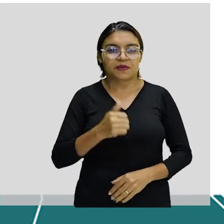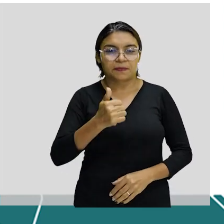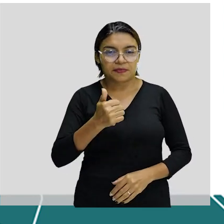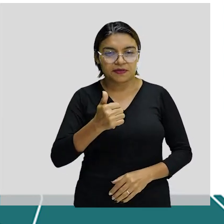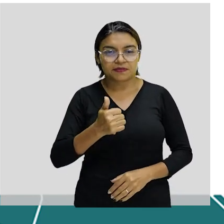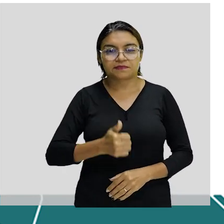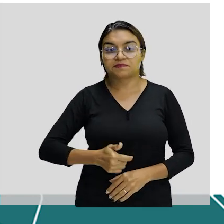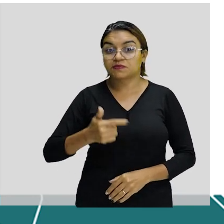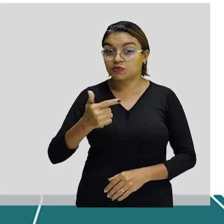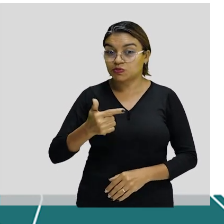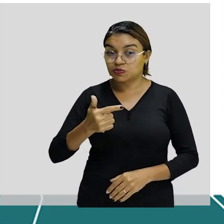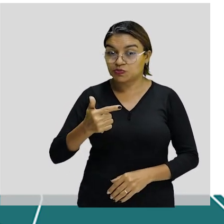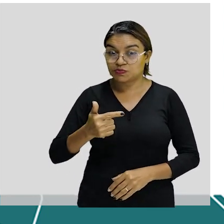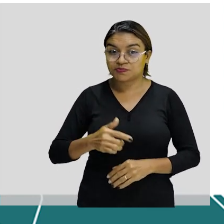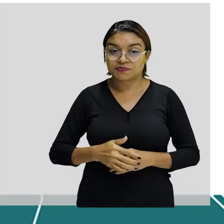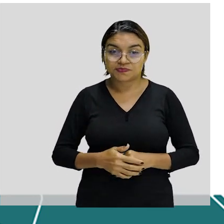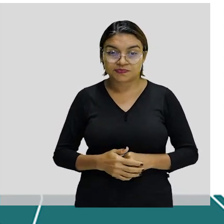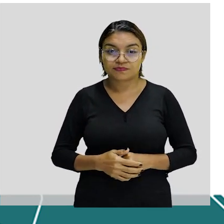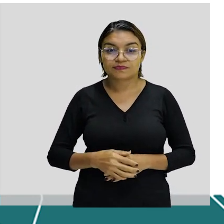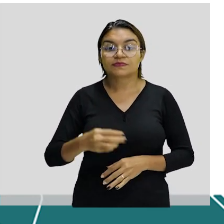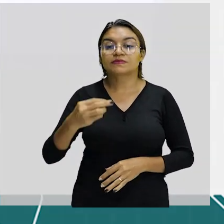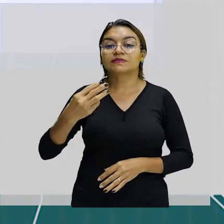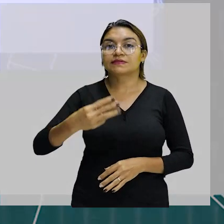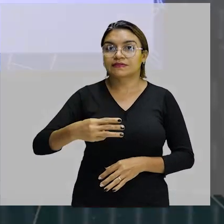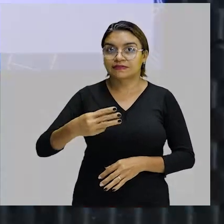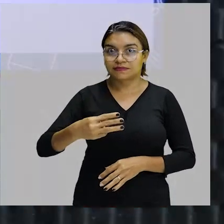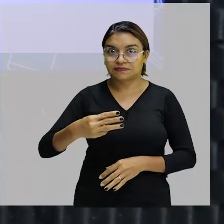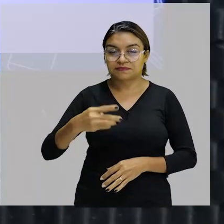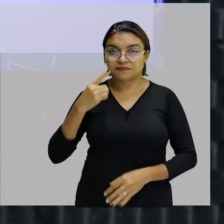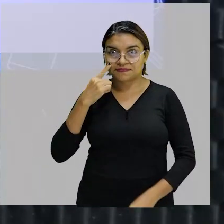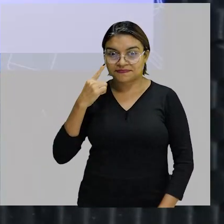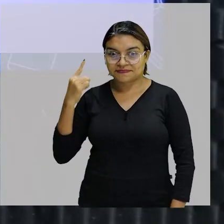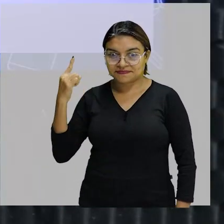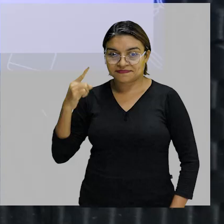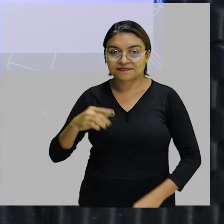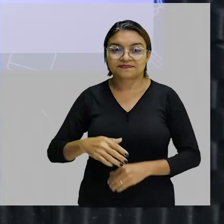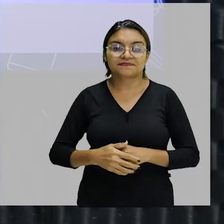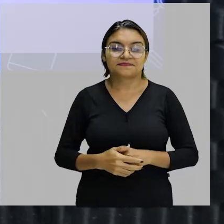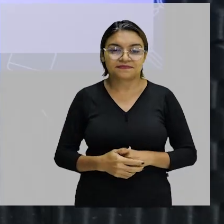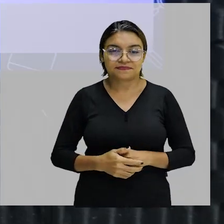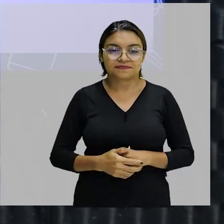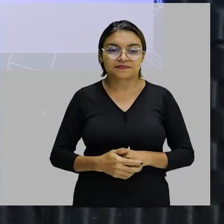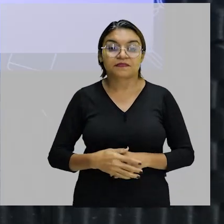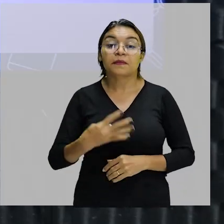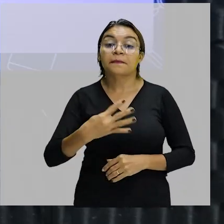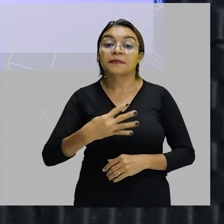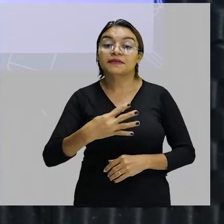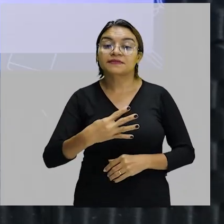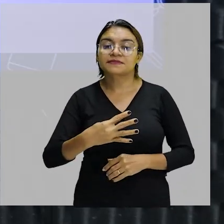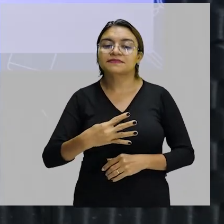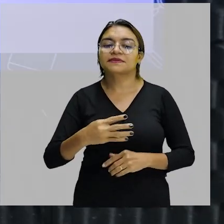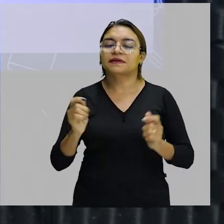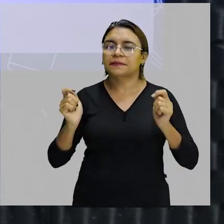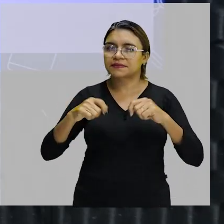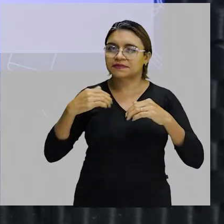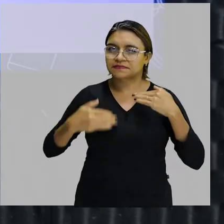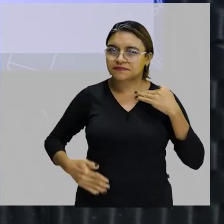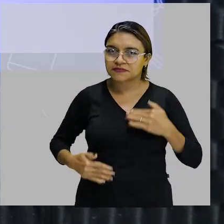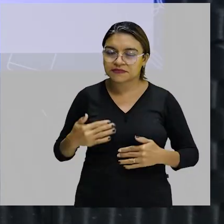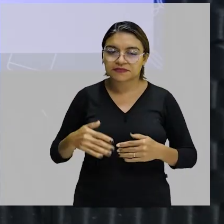da educação física, atletismo para todas as idades, vou falar sobre as capacidades